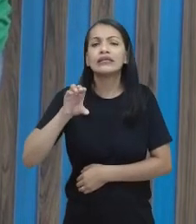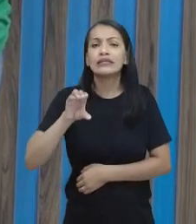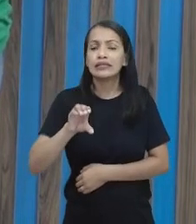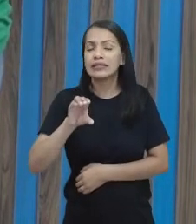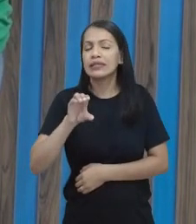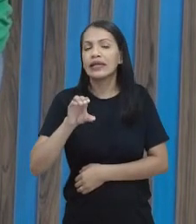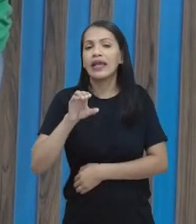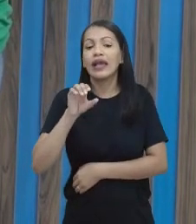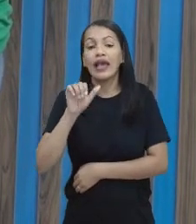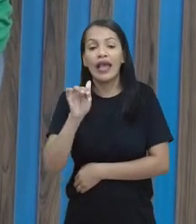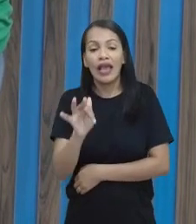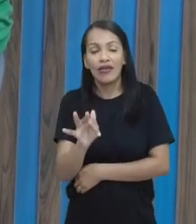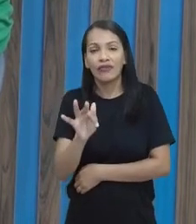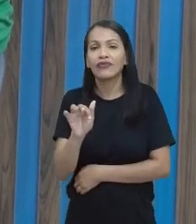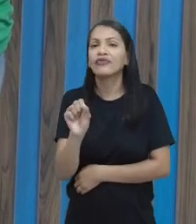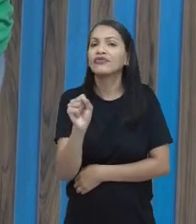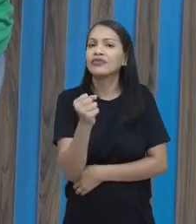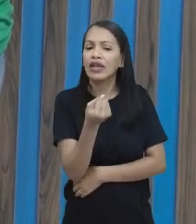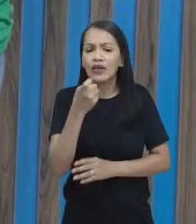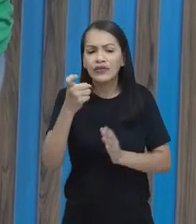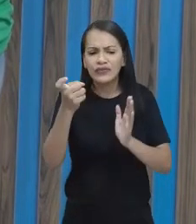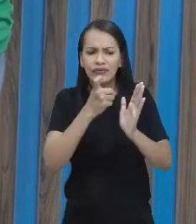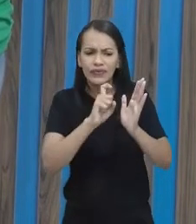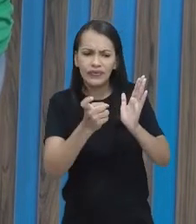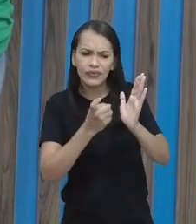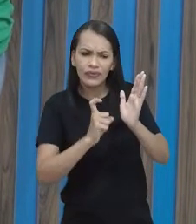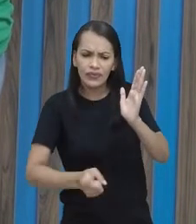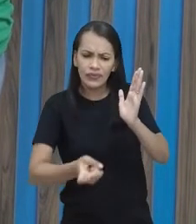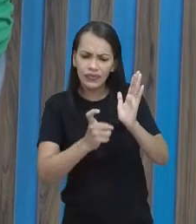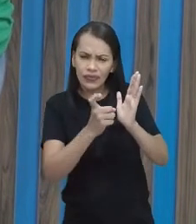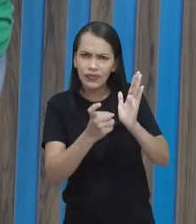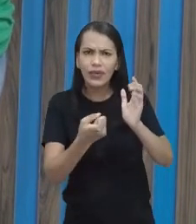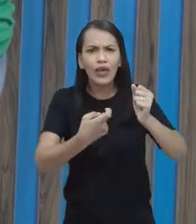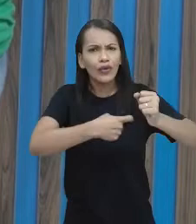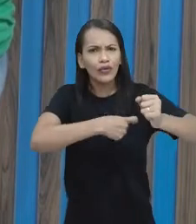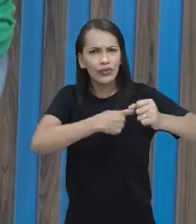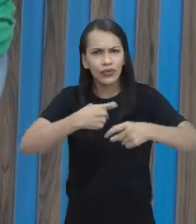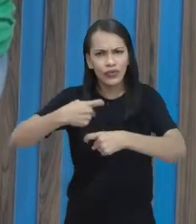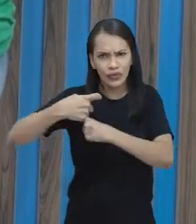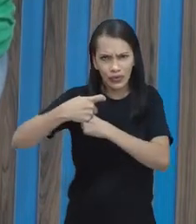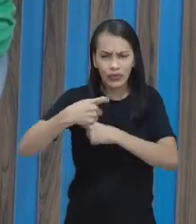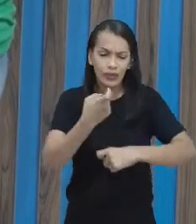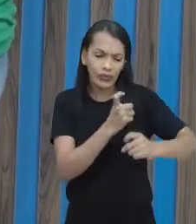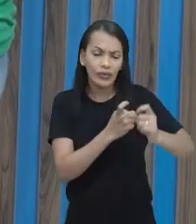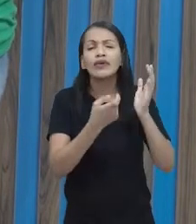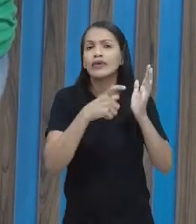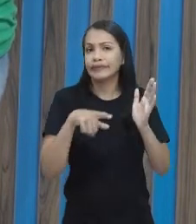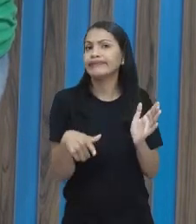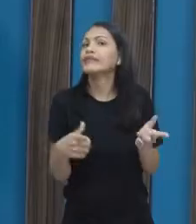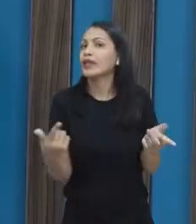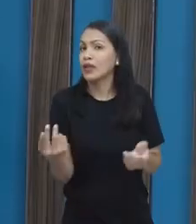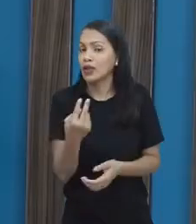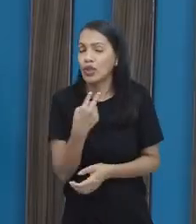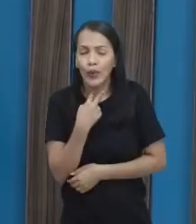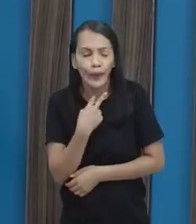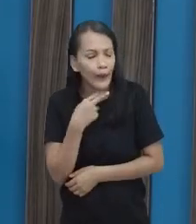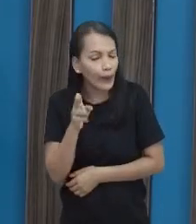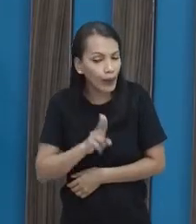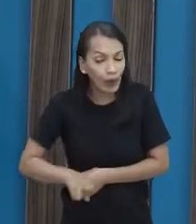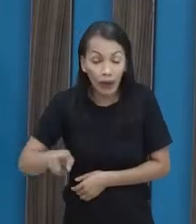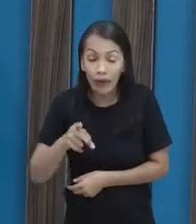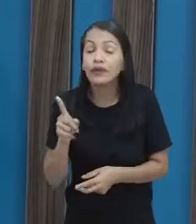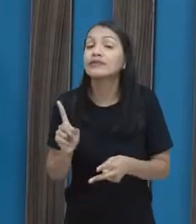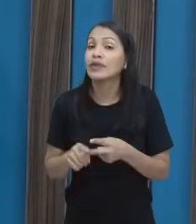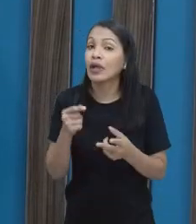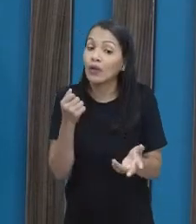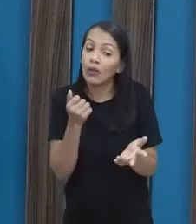professora? Aqueles sprayzinhos, né, aerossóis, então, né? como você está falando também de consumo, né, a questão aí da hora da